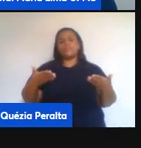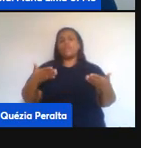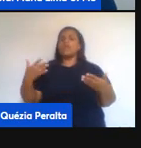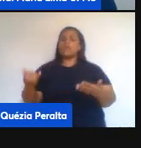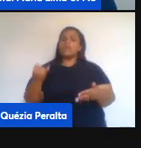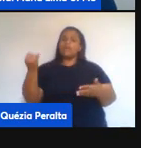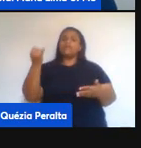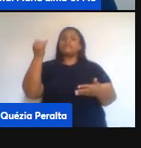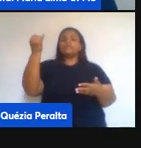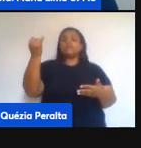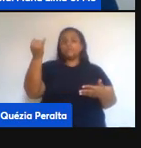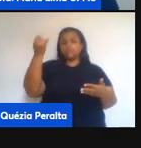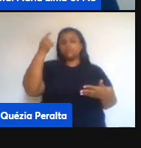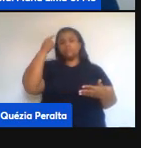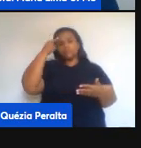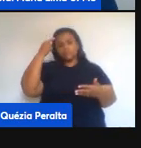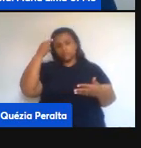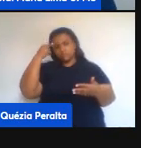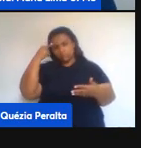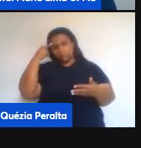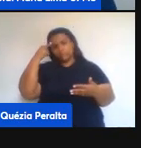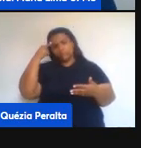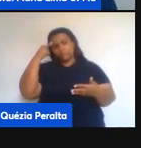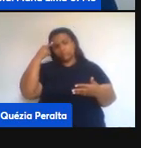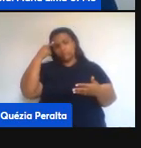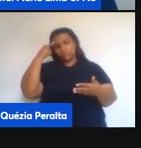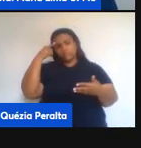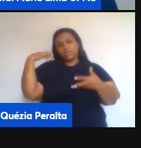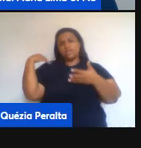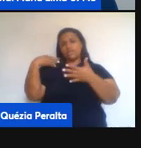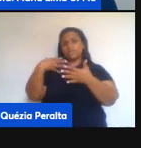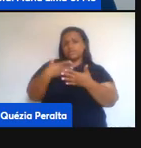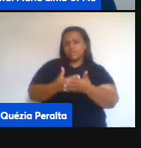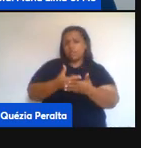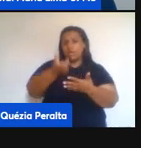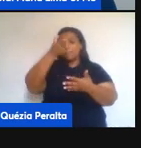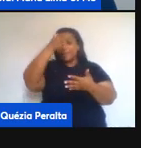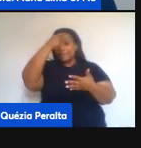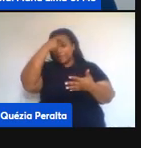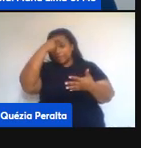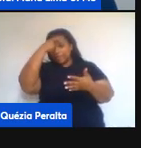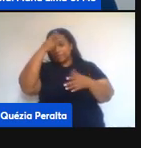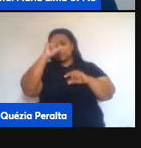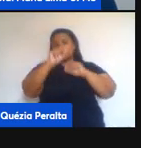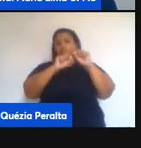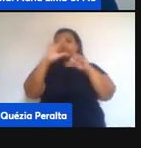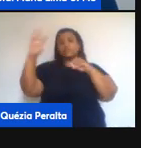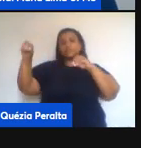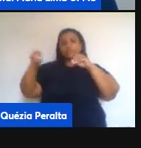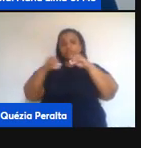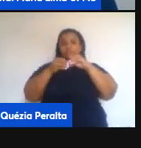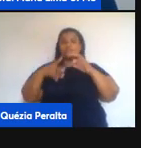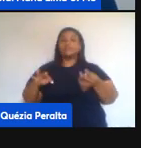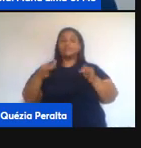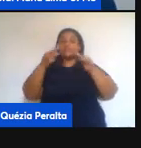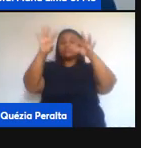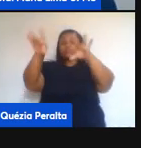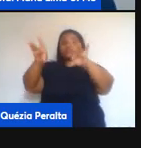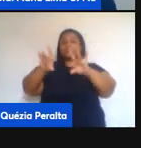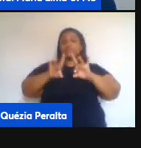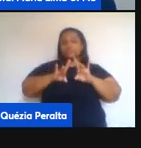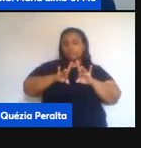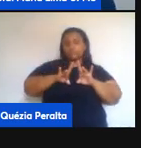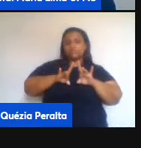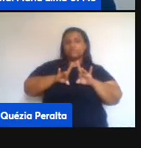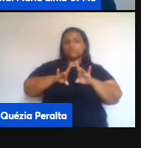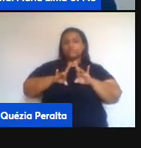pensar que uma das coisas que deriva dessa tradição é essa mentalidade que atribui aos técnicos, e apenas a eles, a